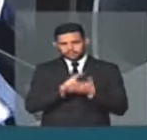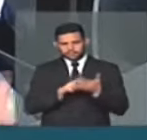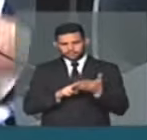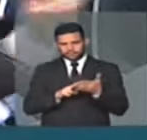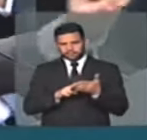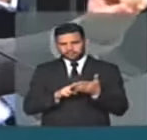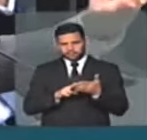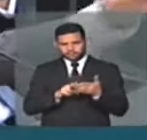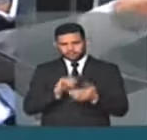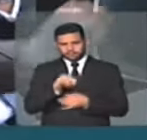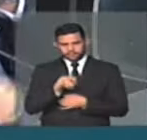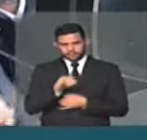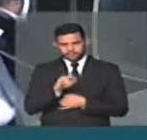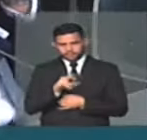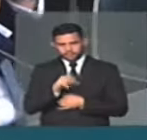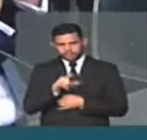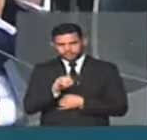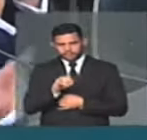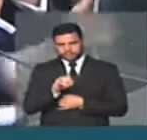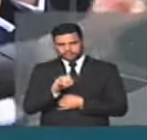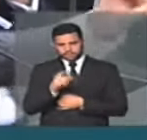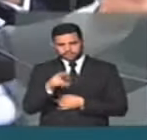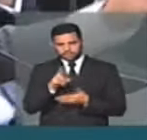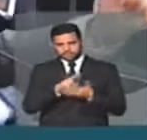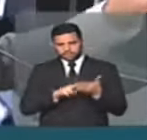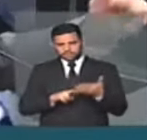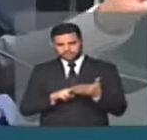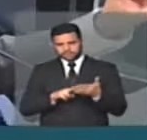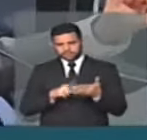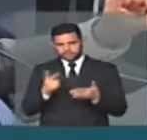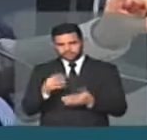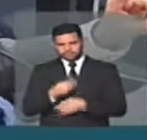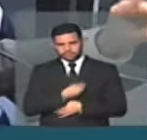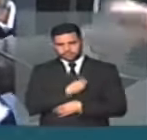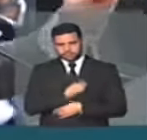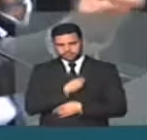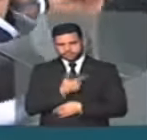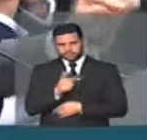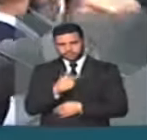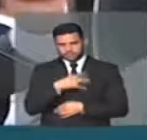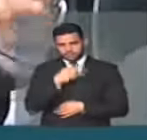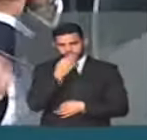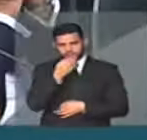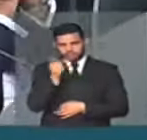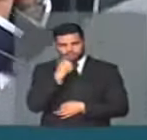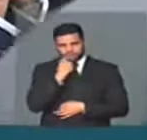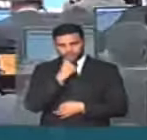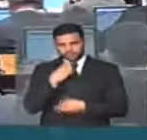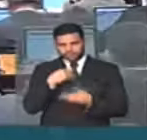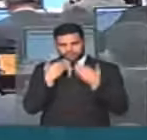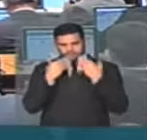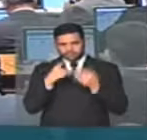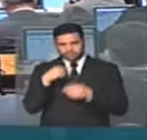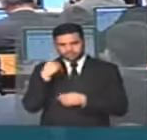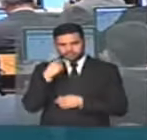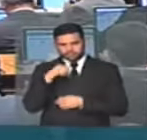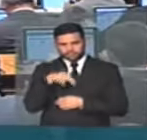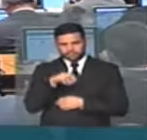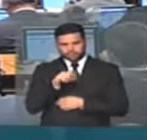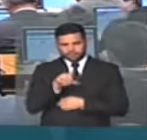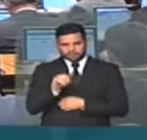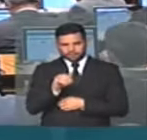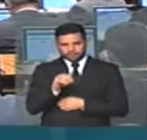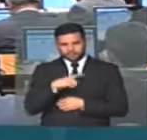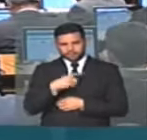relator, da incondicionalidade, no seu parecer, não existe. É argumento falso levantado pelo deputado